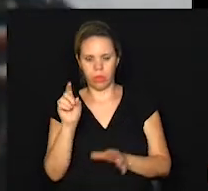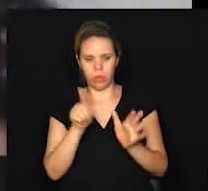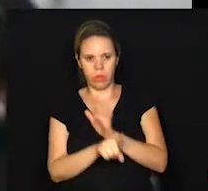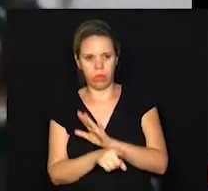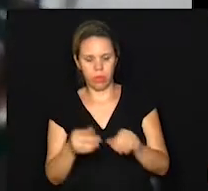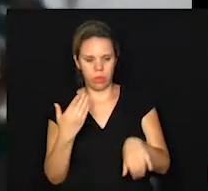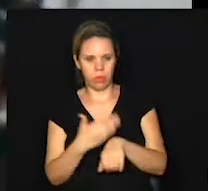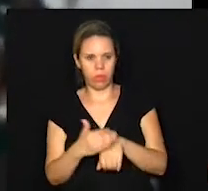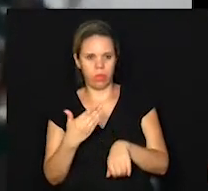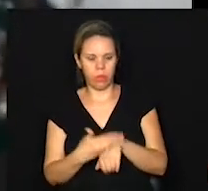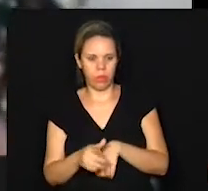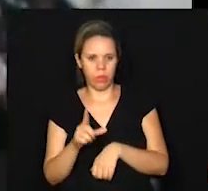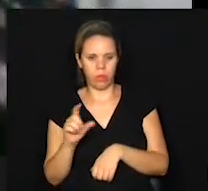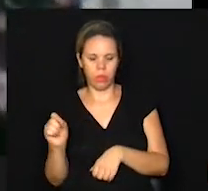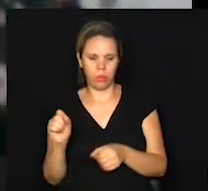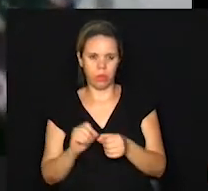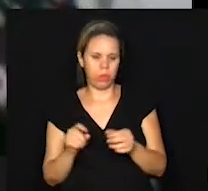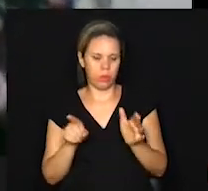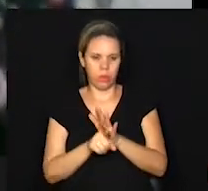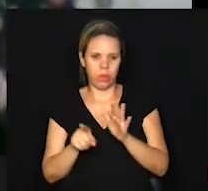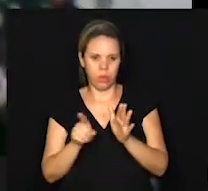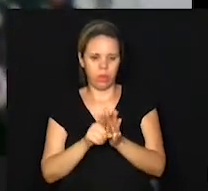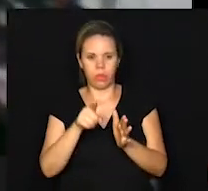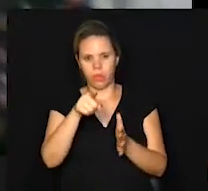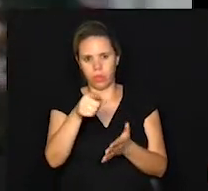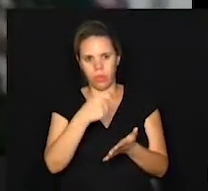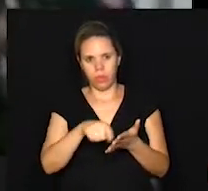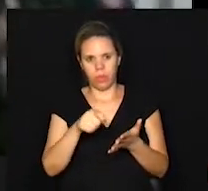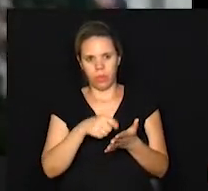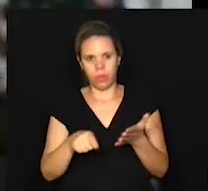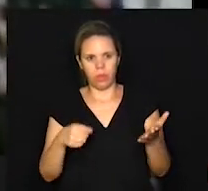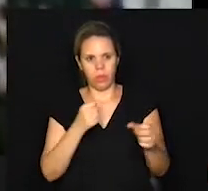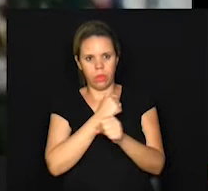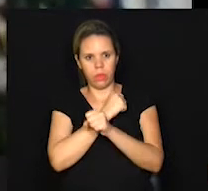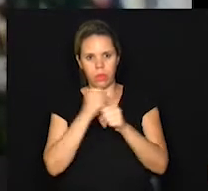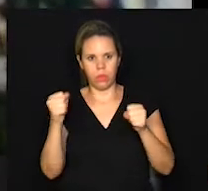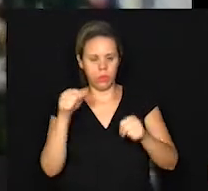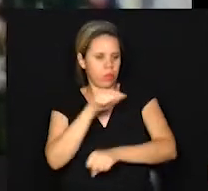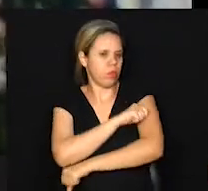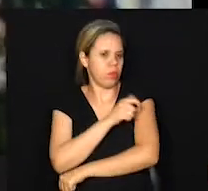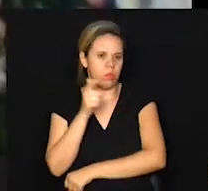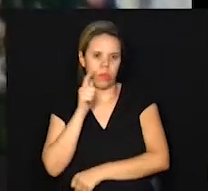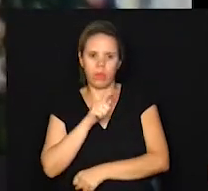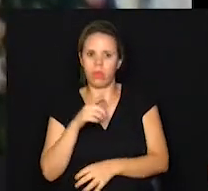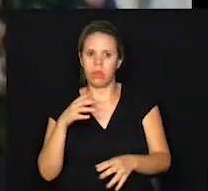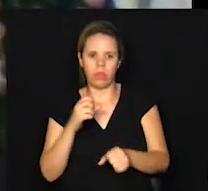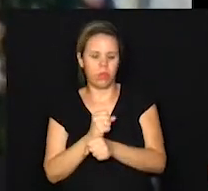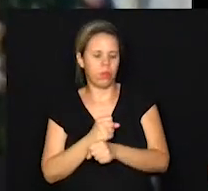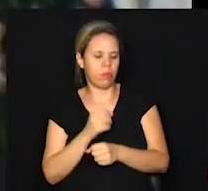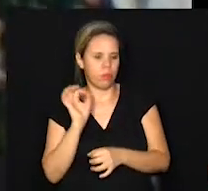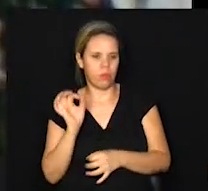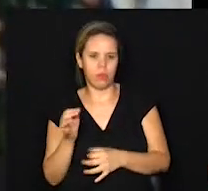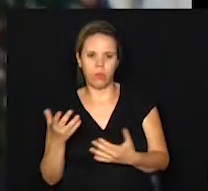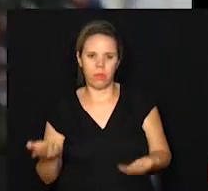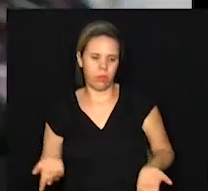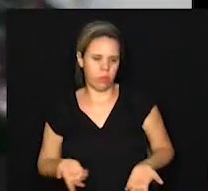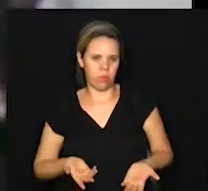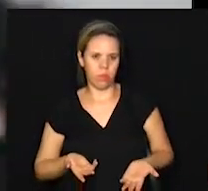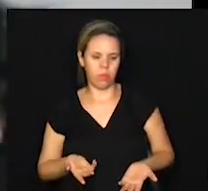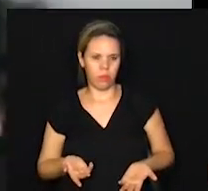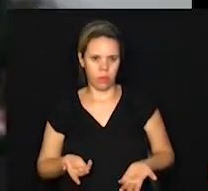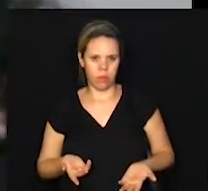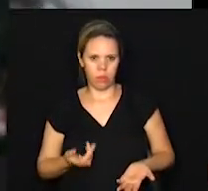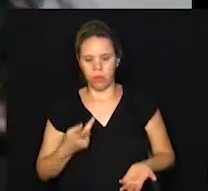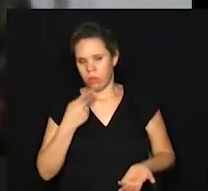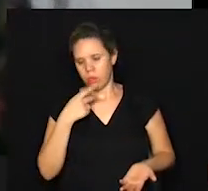aplicar as questões, vai corrigir e vai reprovar o aluno que não conseguir alcançar determinada nota. Mas aí eu